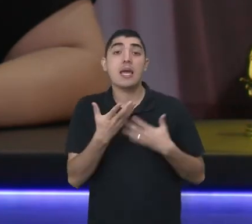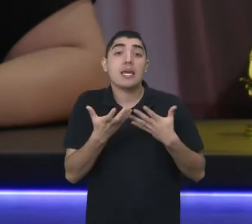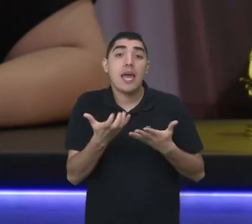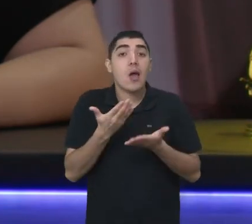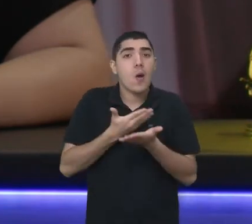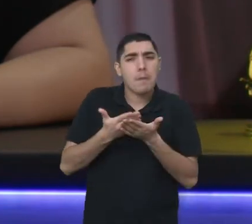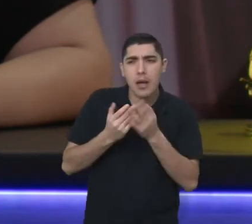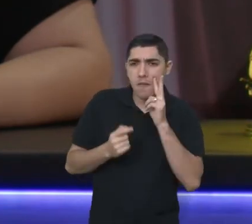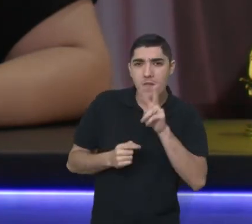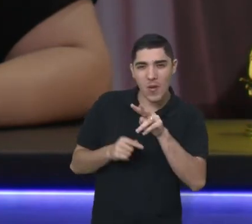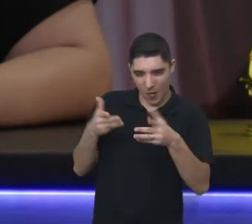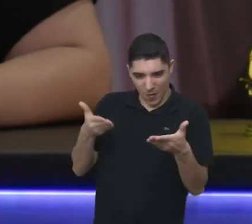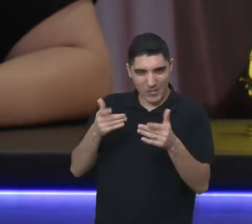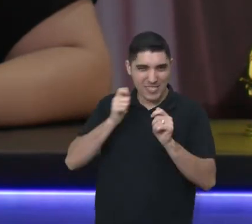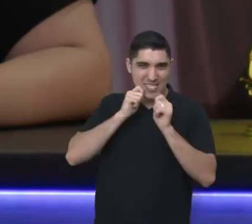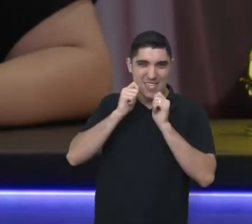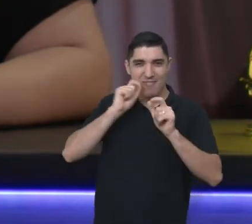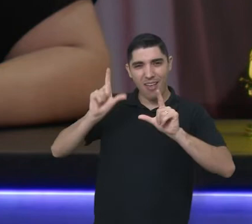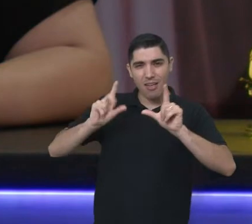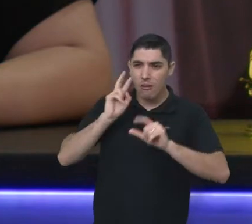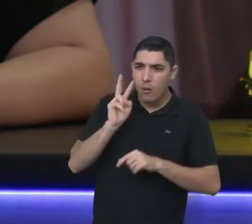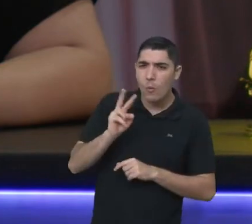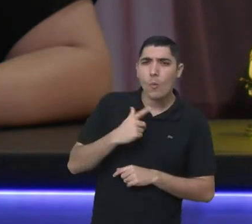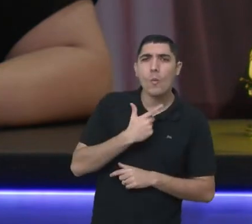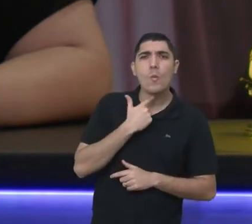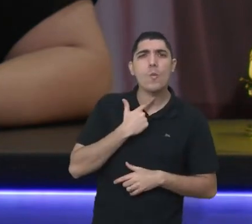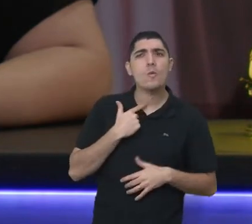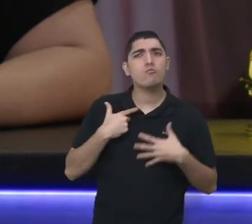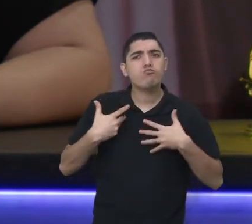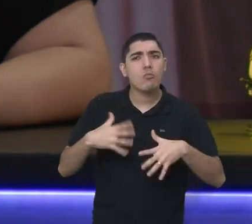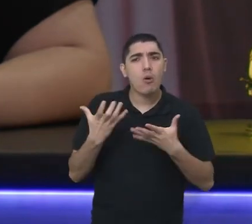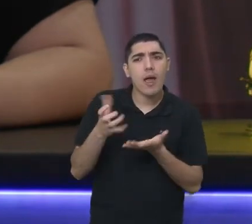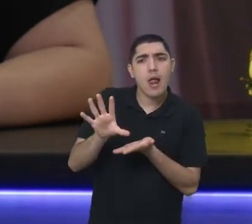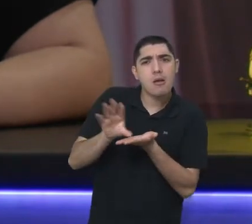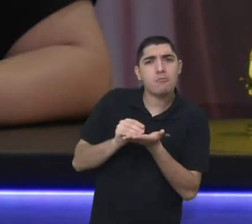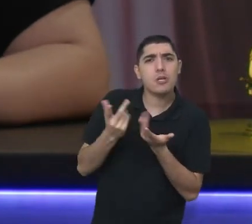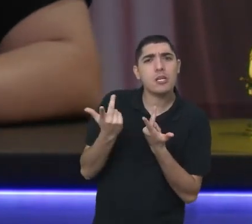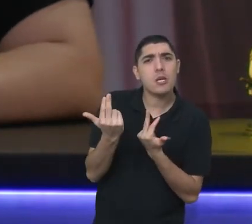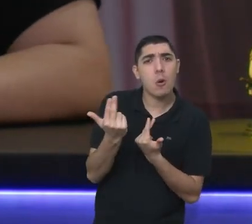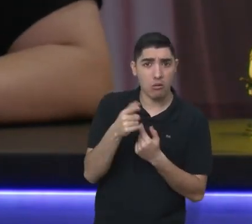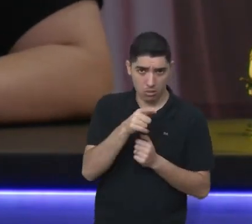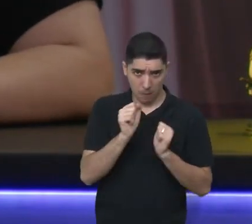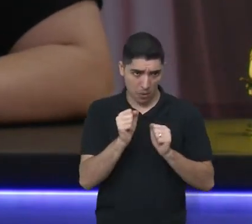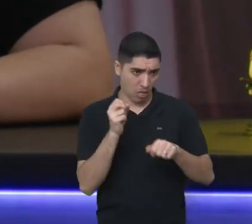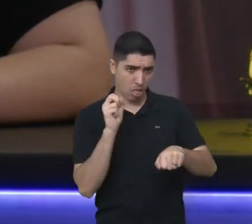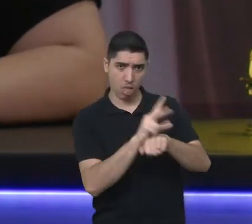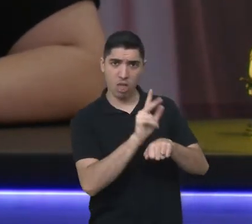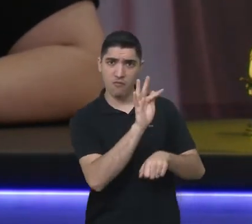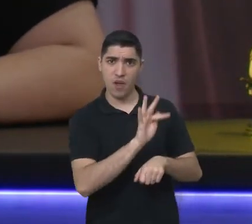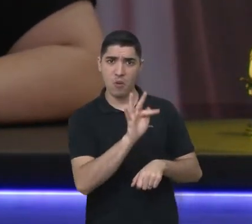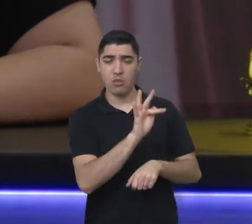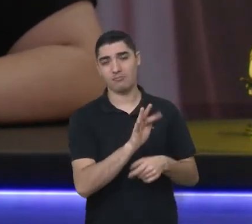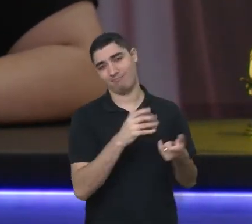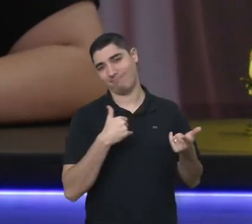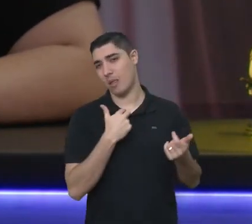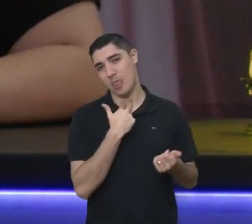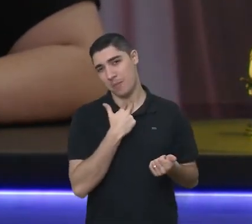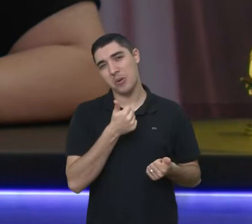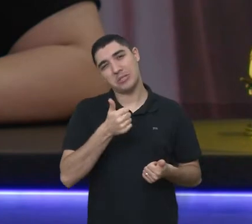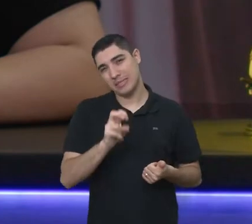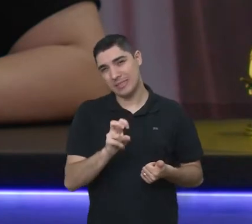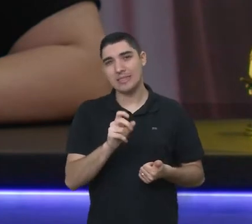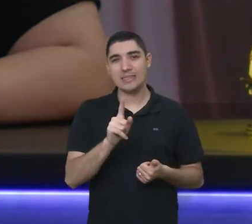mexer, viu essa entrevista, quer começar a mexer, cara, para onde ele vai com essa idade? Não pode começar uma faculdade, porque não tem idade, só no